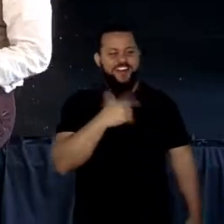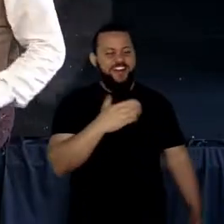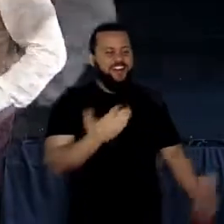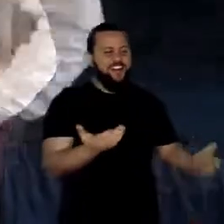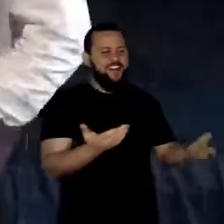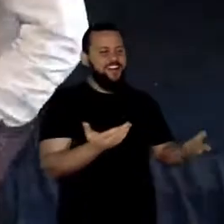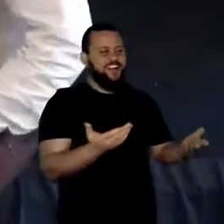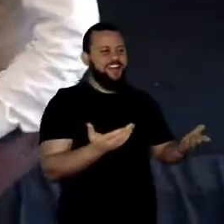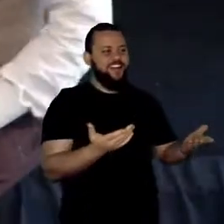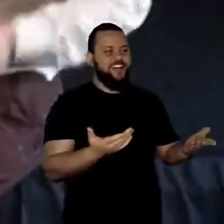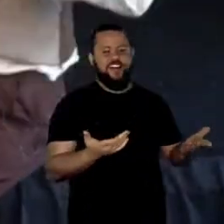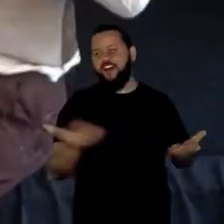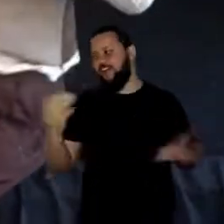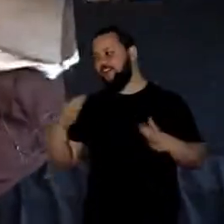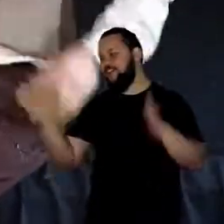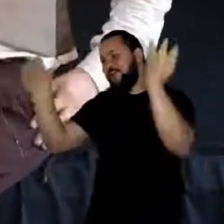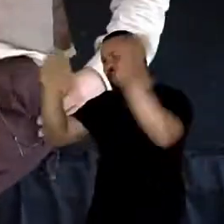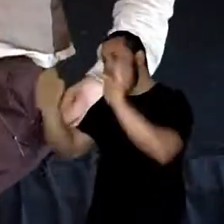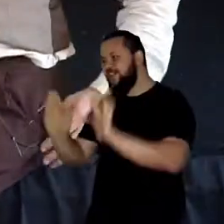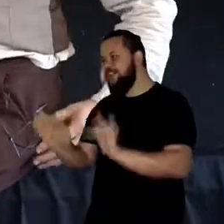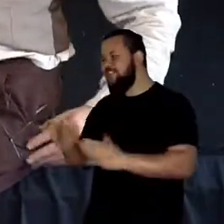Estamos aí muito felizes, né?